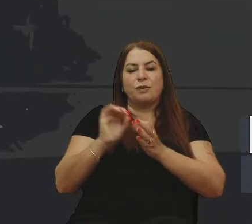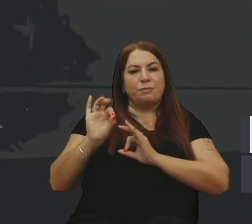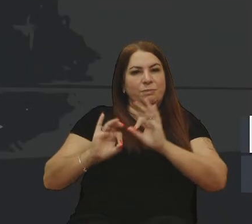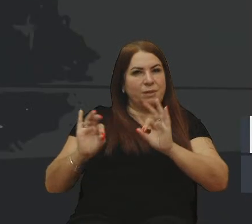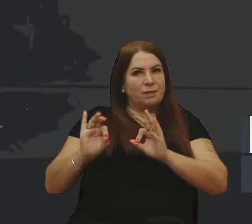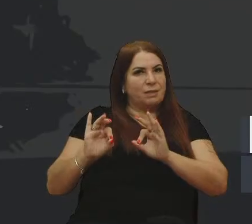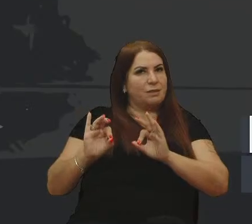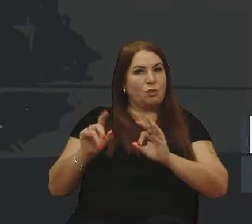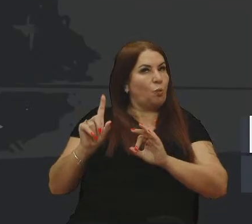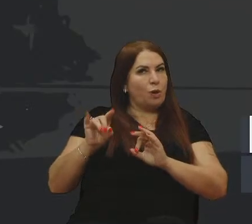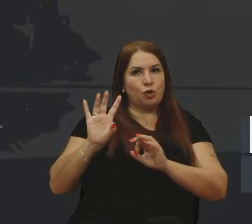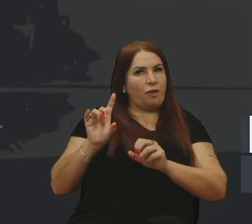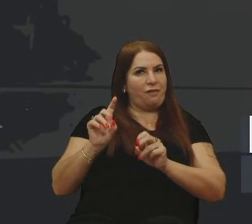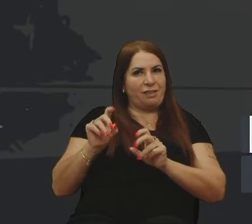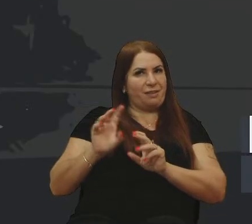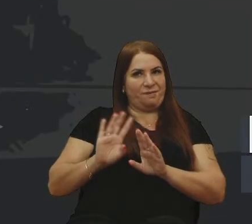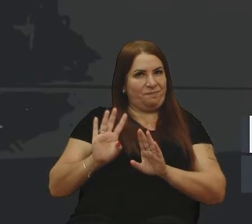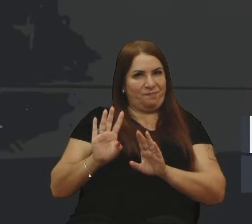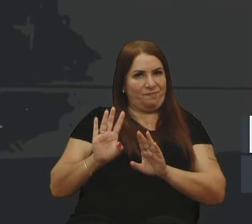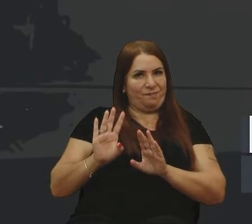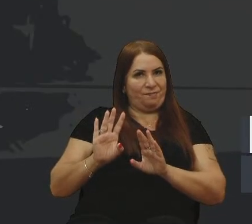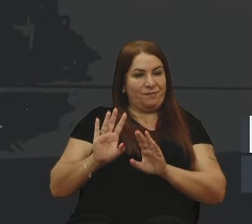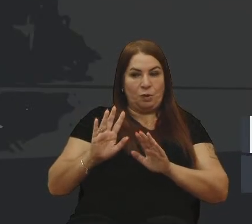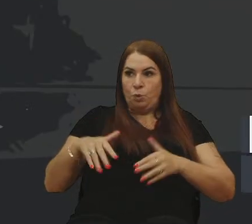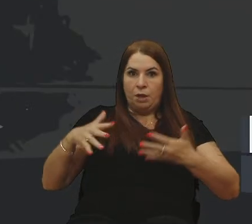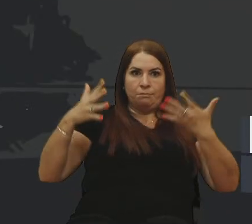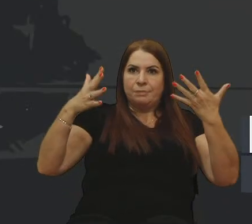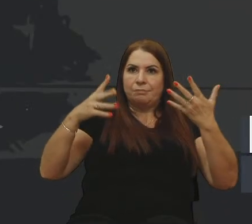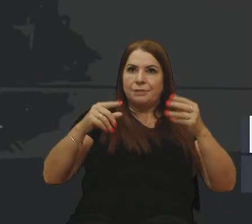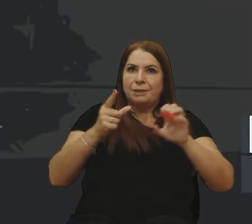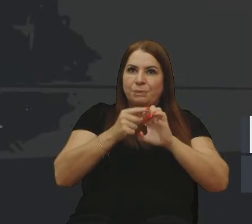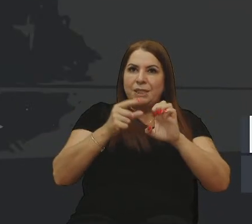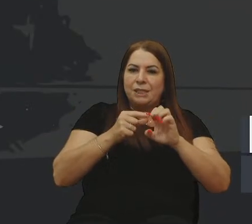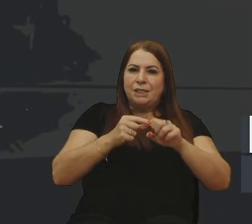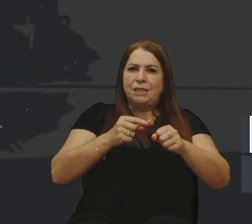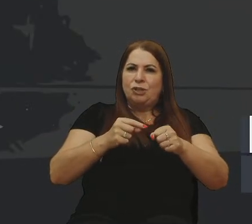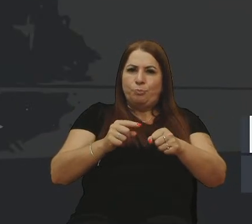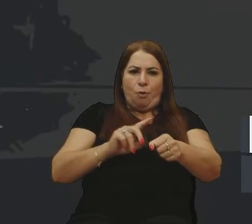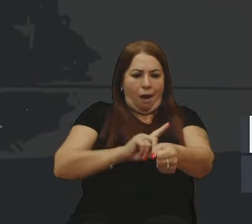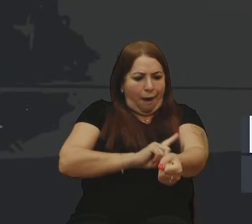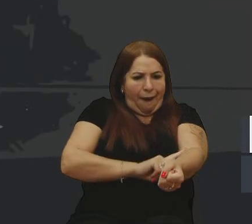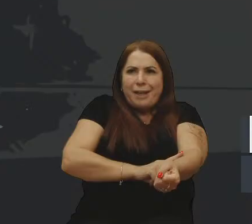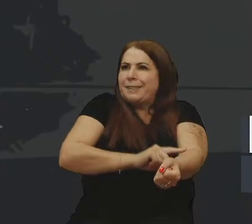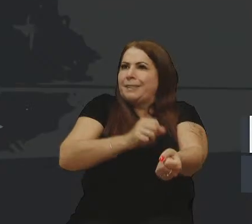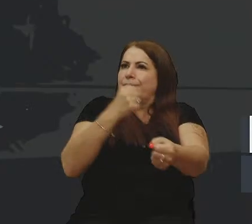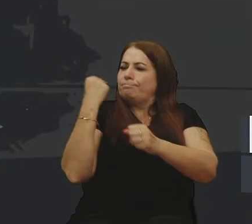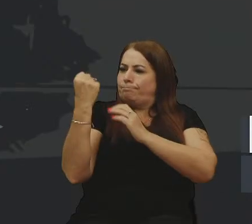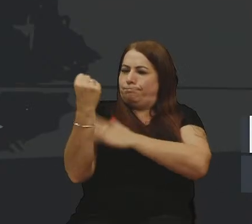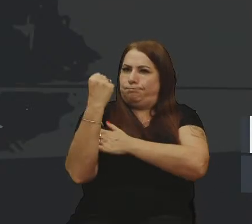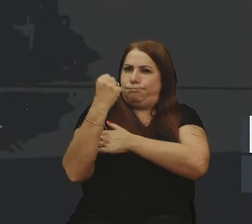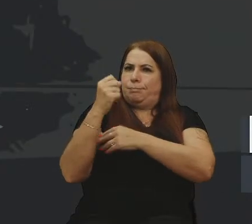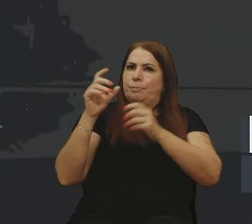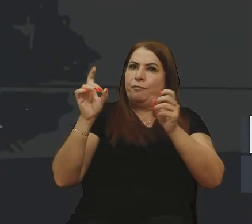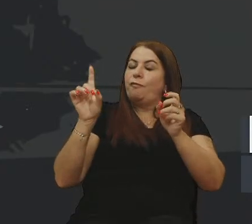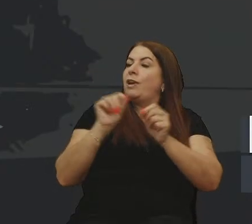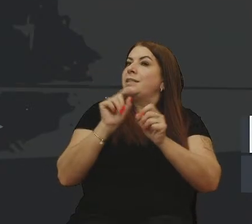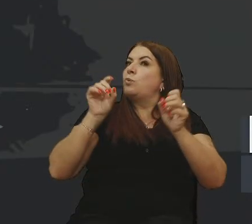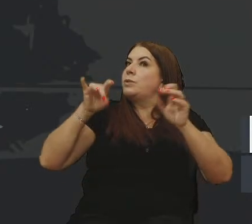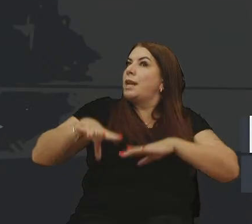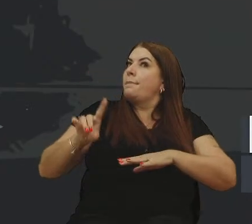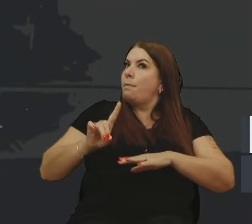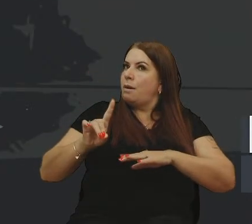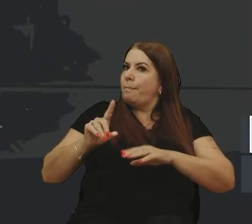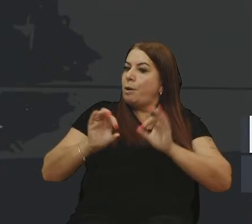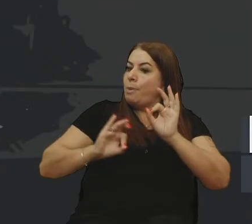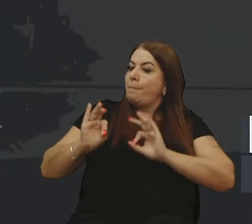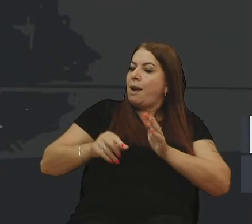já não é mais só esse. Esse ímpeto que a gente tem de empreender na raça, isso é o que faz a gente não desanimar. Mas se a gente não se